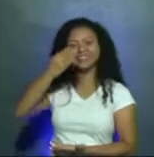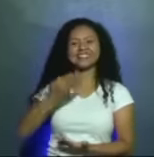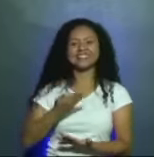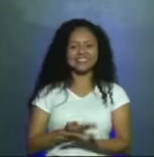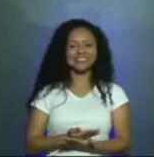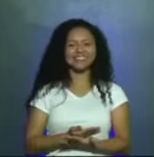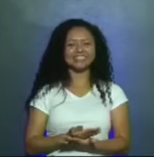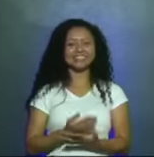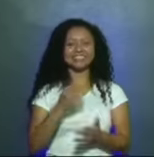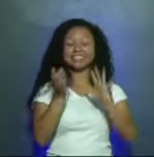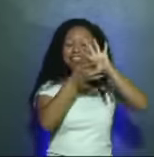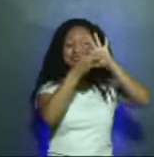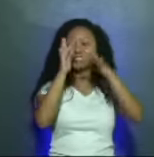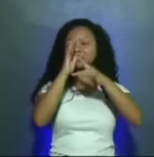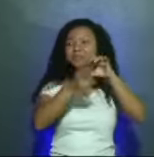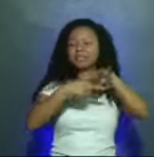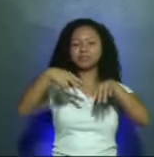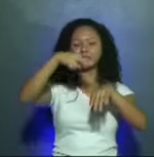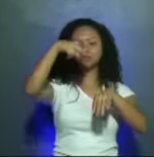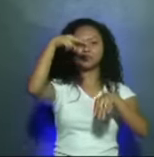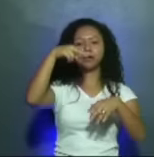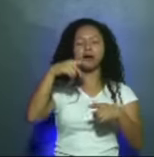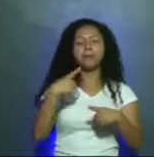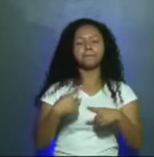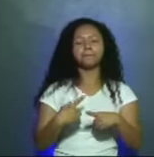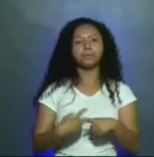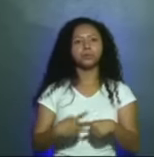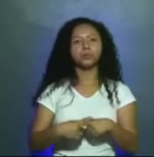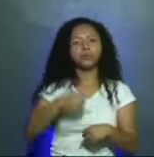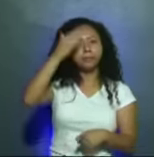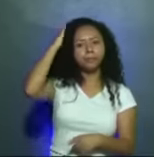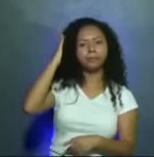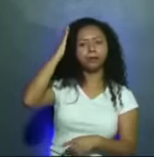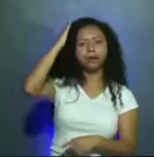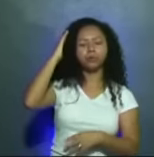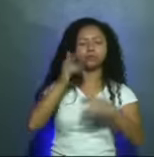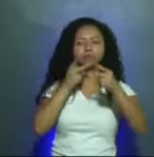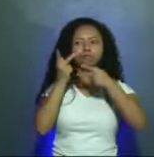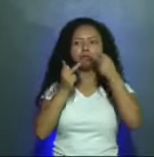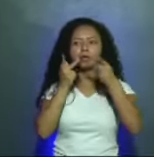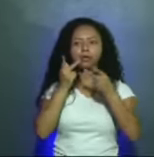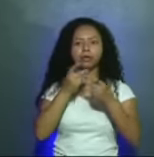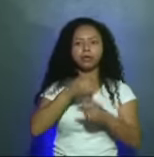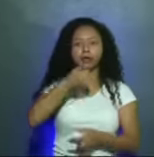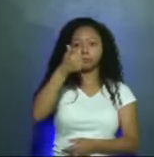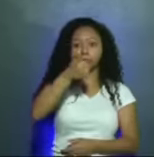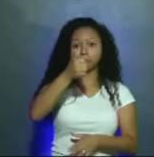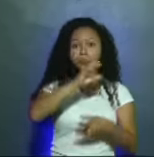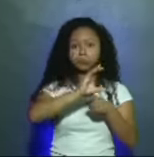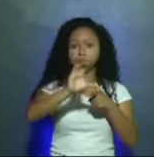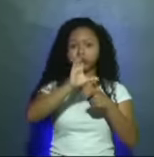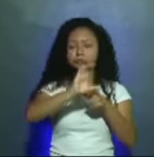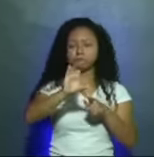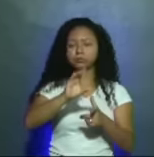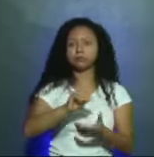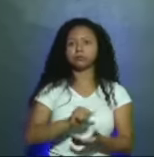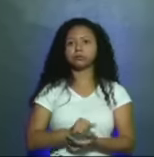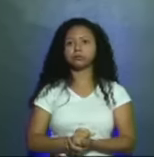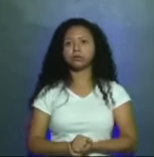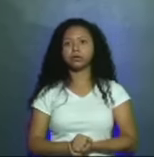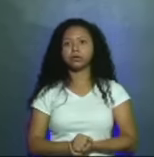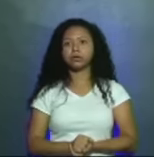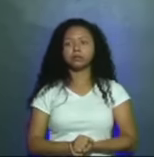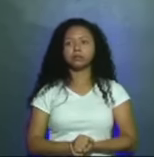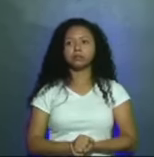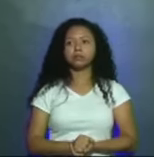ressuscitou. É interessante porque até o apóstolo Paulo disse, em 1 Coríntios ele diz, e